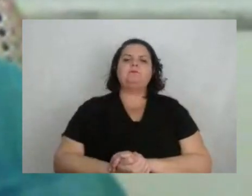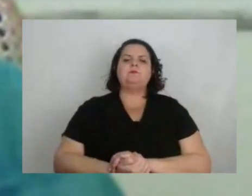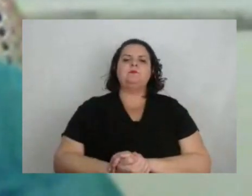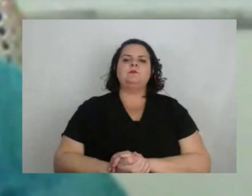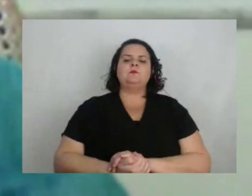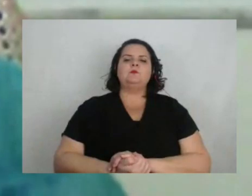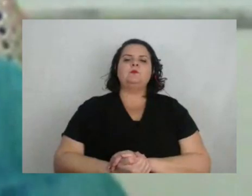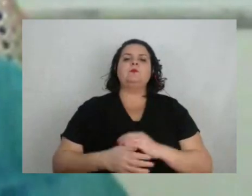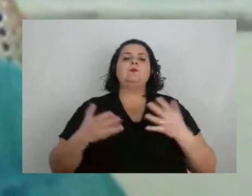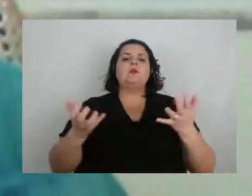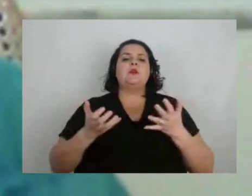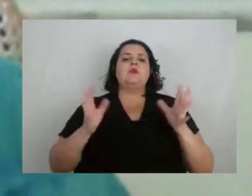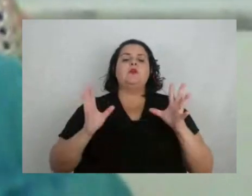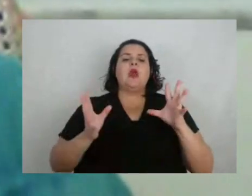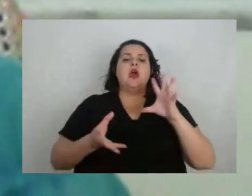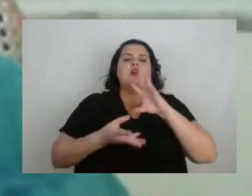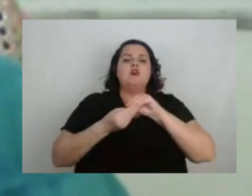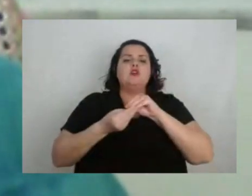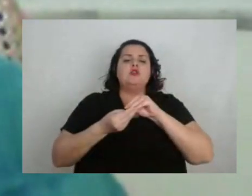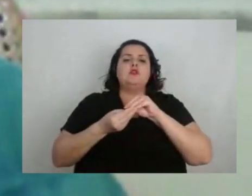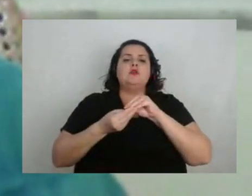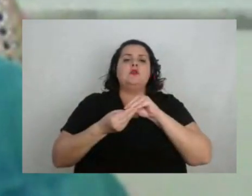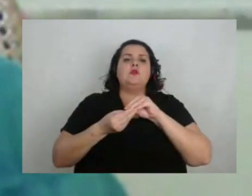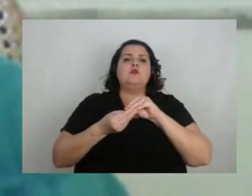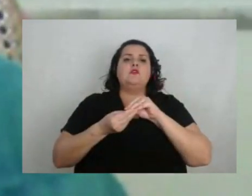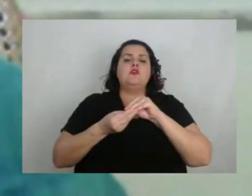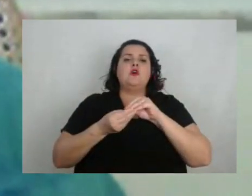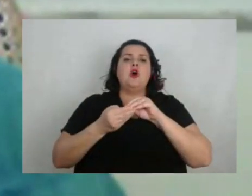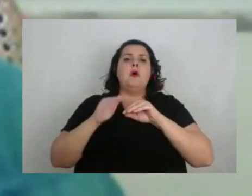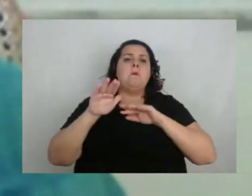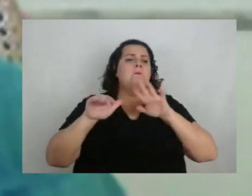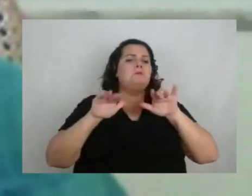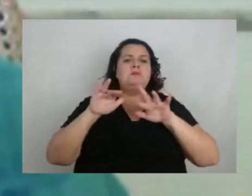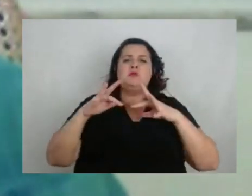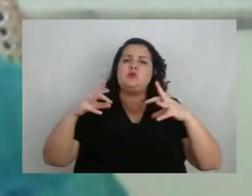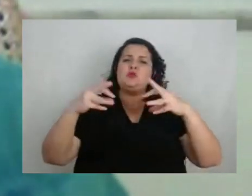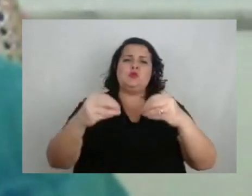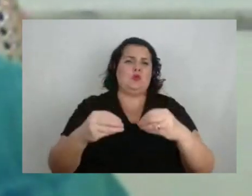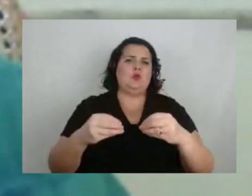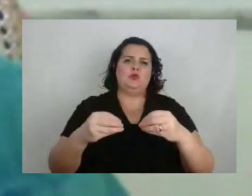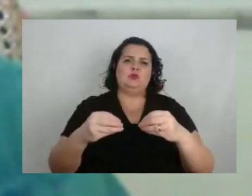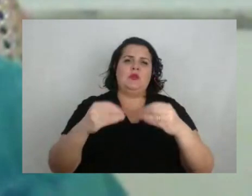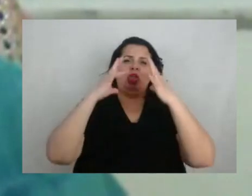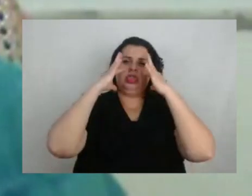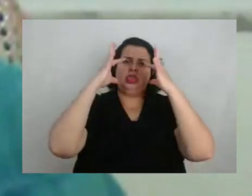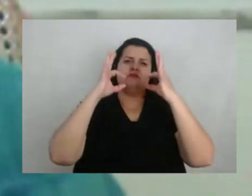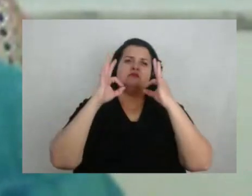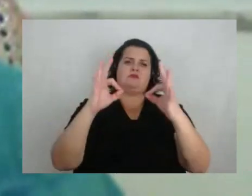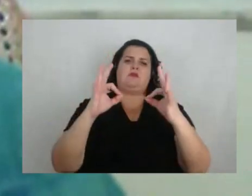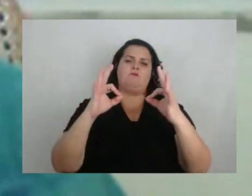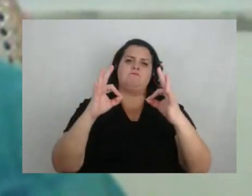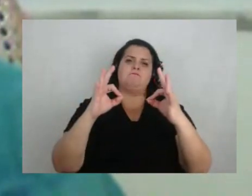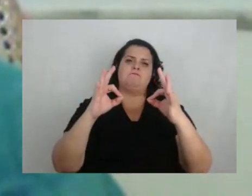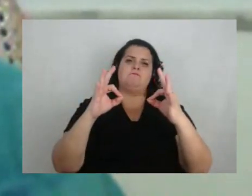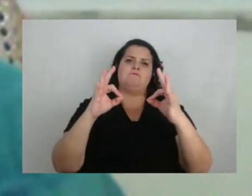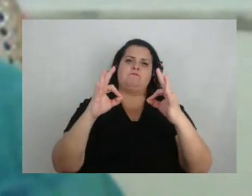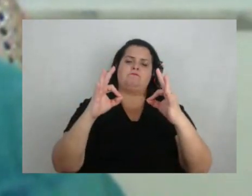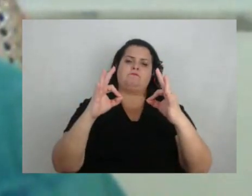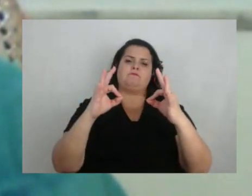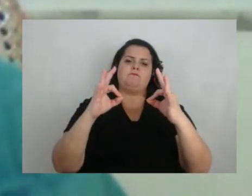essa conclusão exortando a todos os presentes para ficarmos atentos ao orçamento